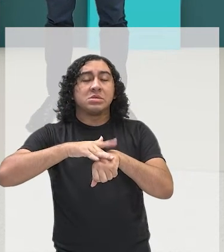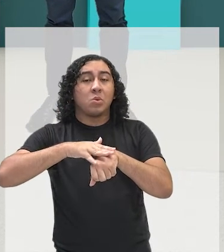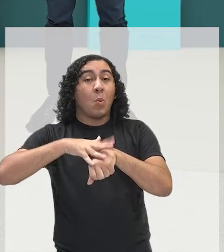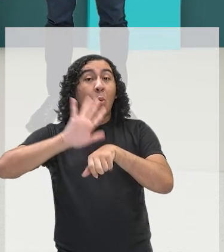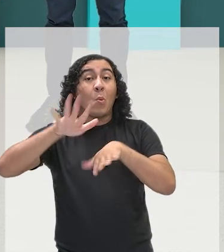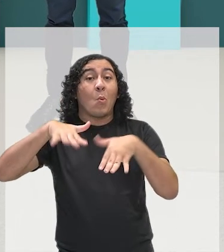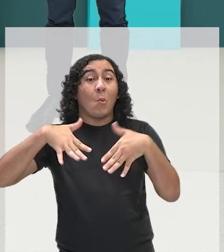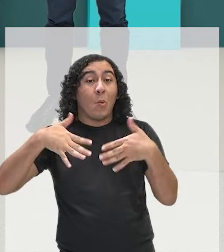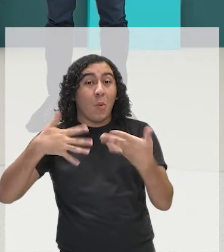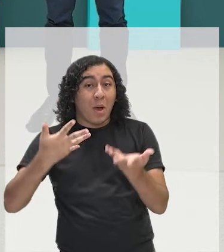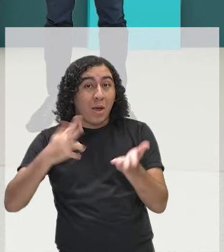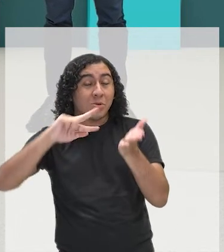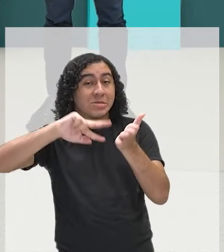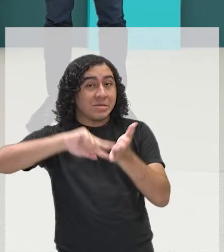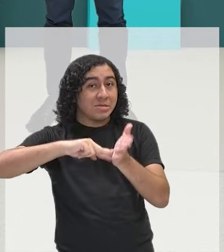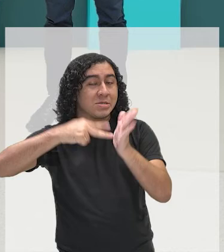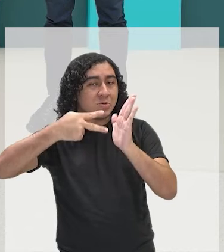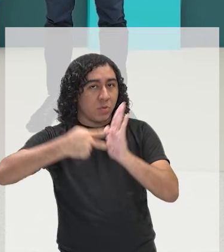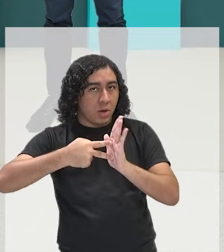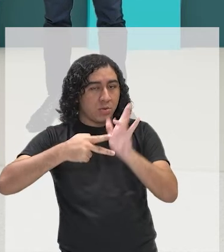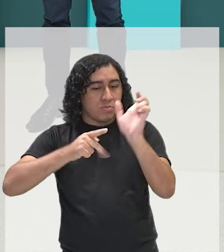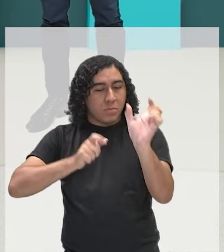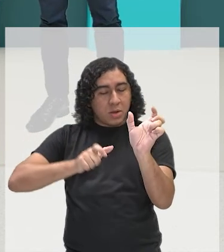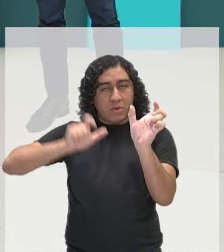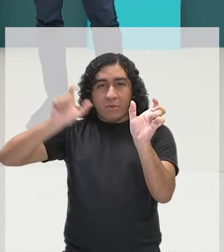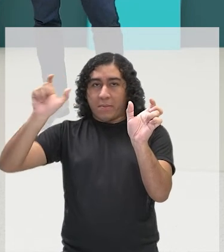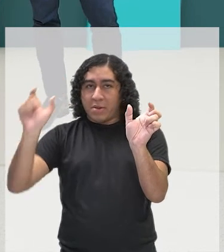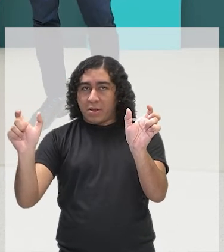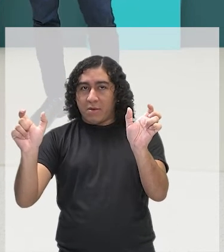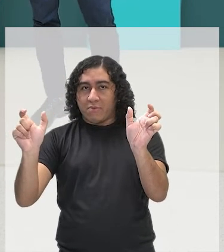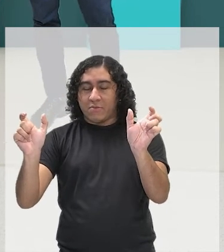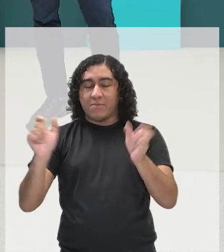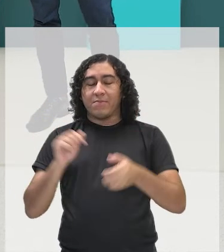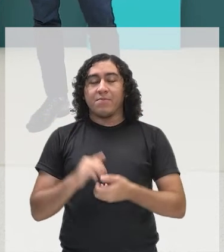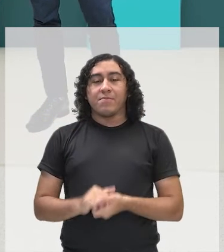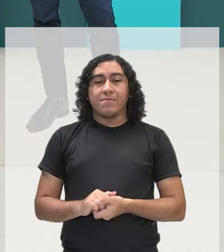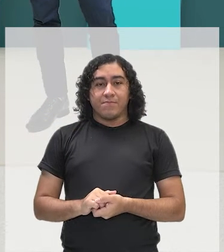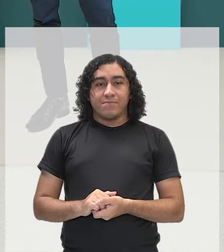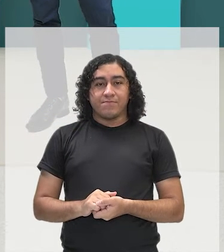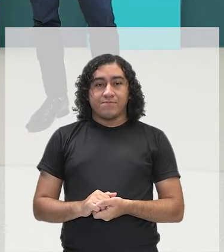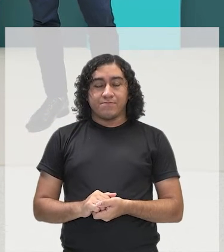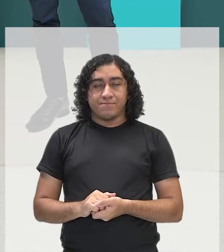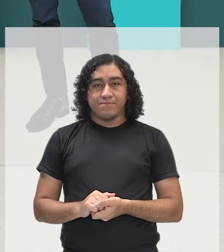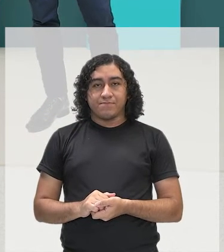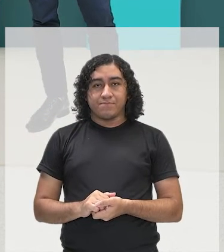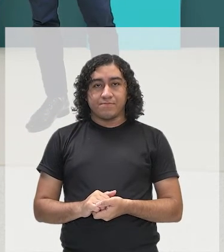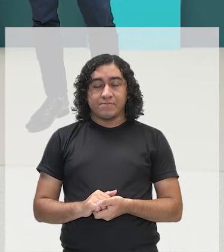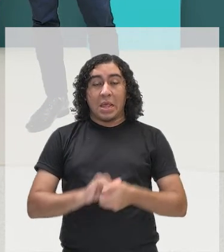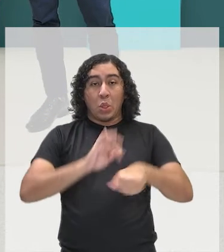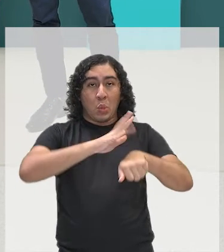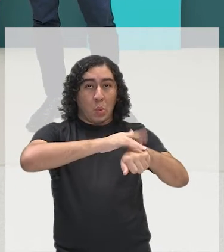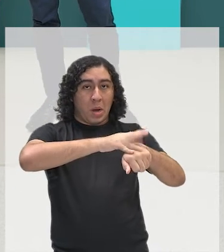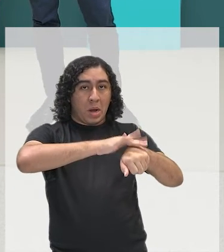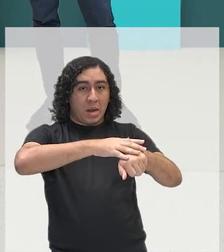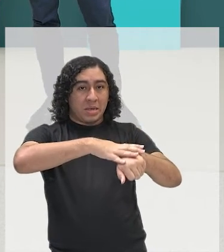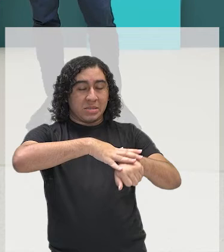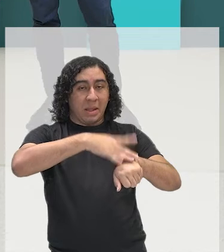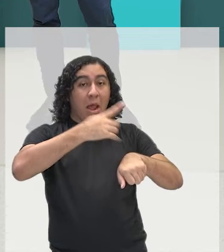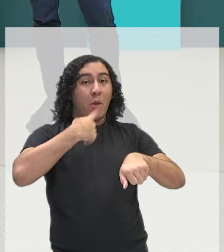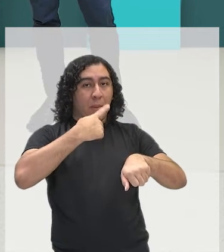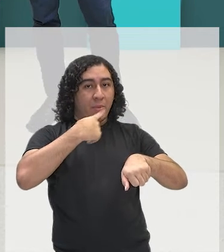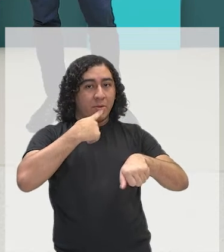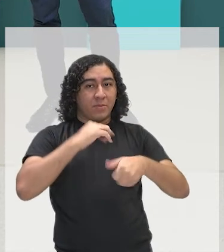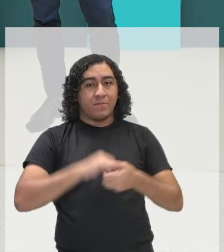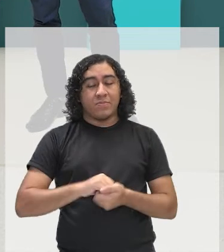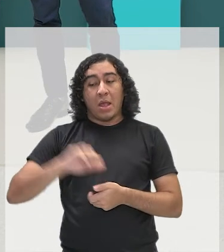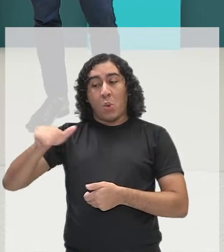né? Qual é o significado de uma e de outra? Bem, a primeira palavrinha, né, que nós vamos ver é disease, que significa doença de modo